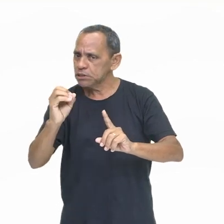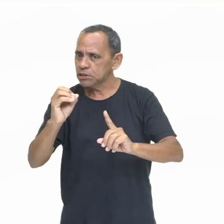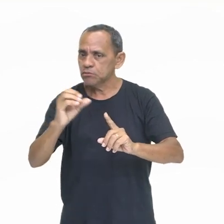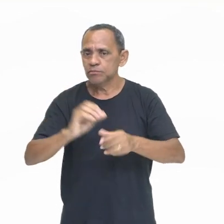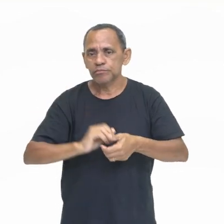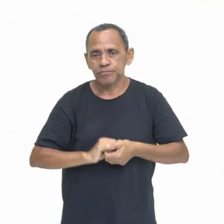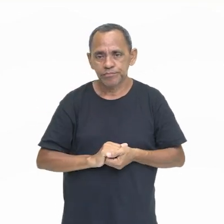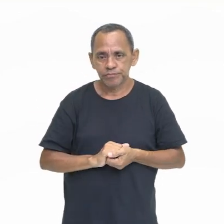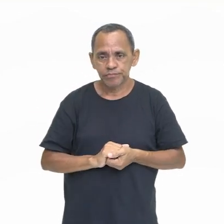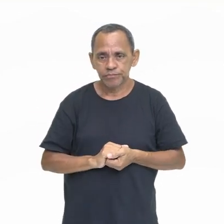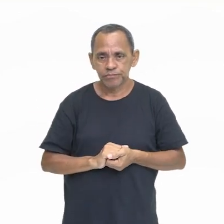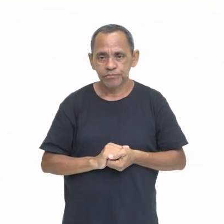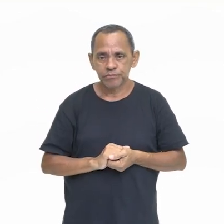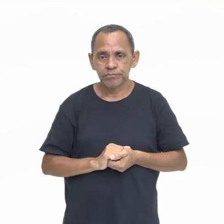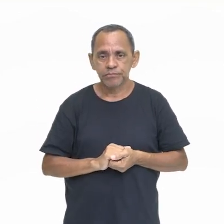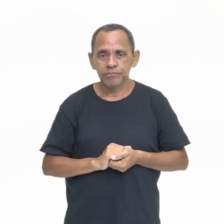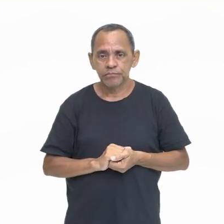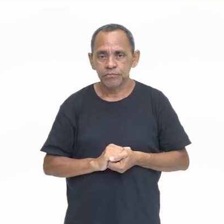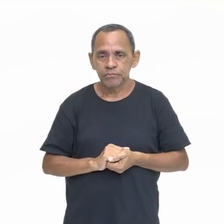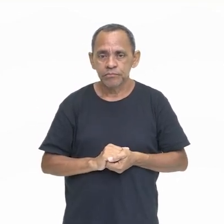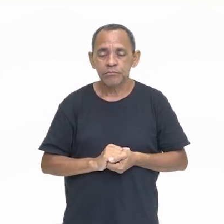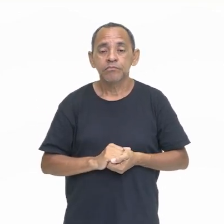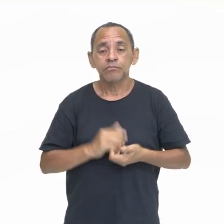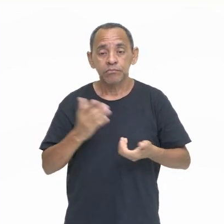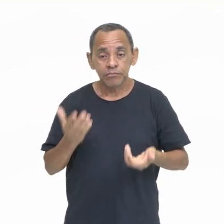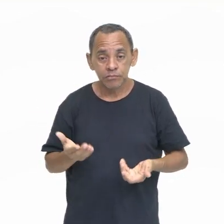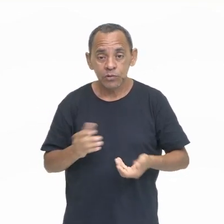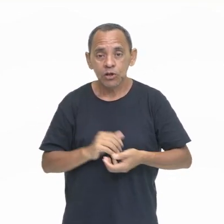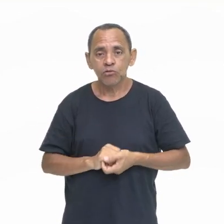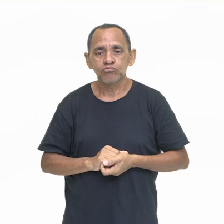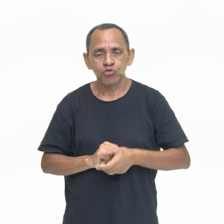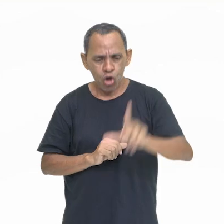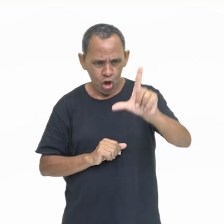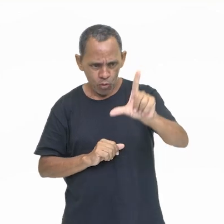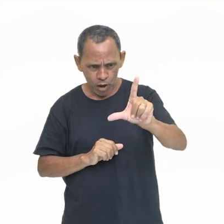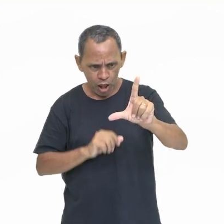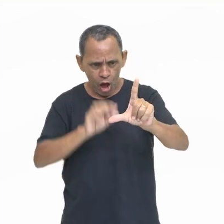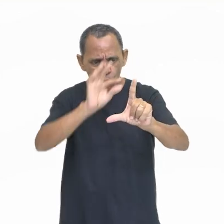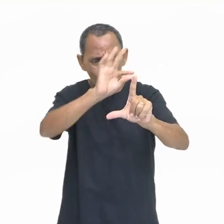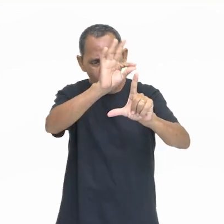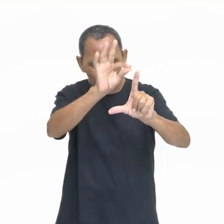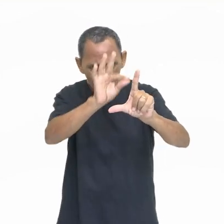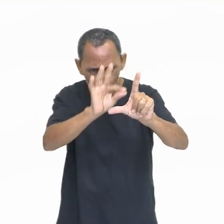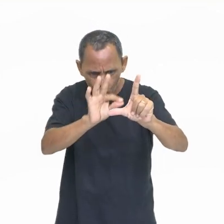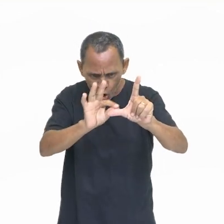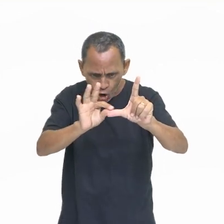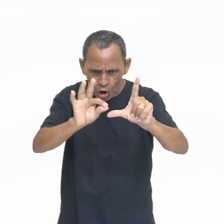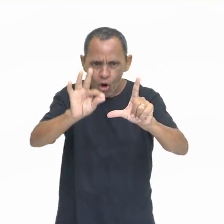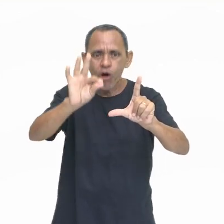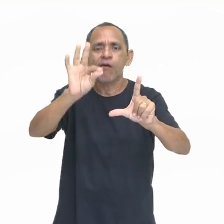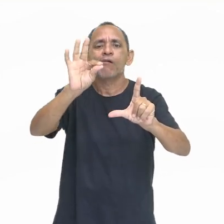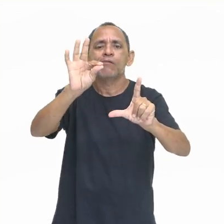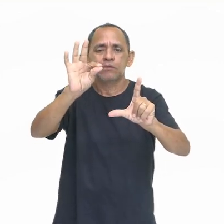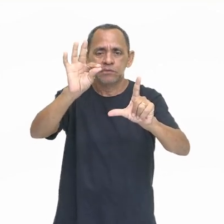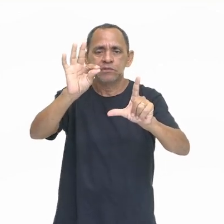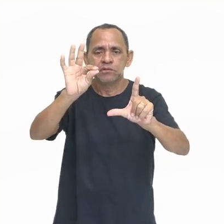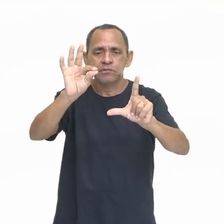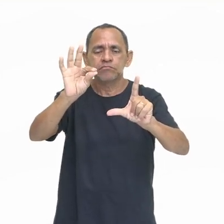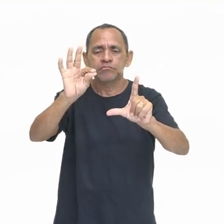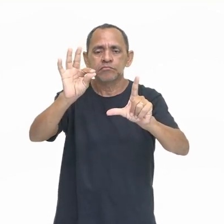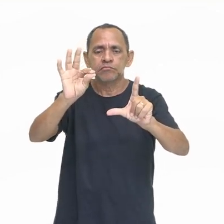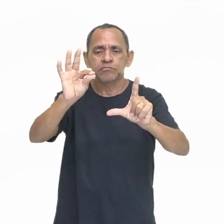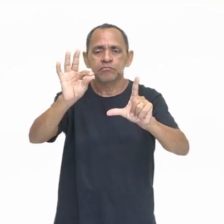que zero. A é positivo, então a é maior do que zero. Se a é maior do que zero, essa parábola terá